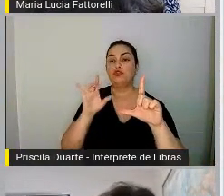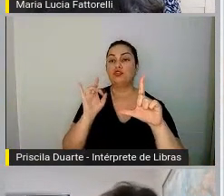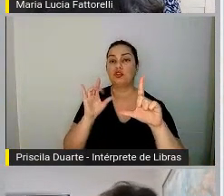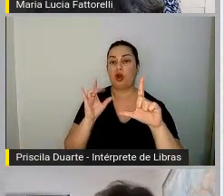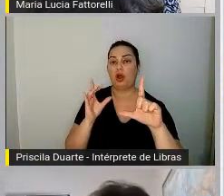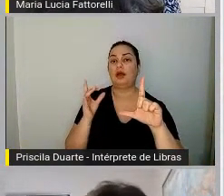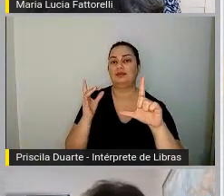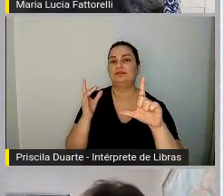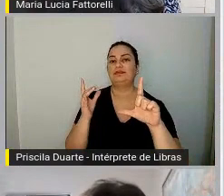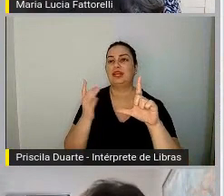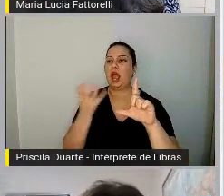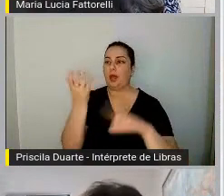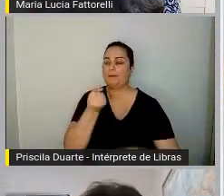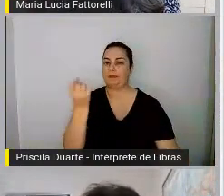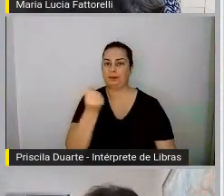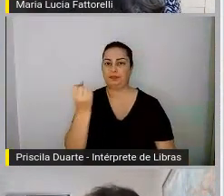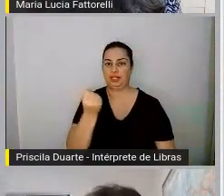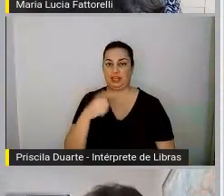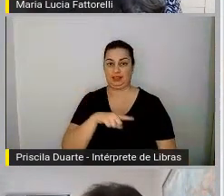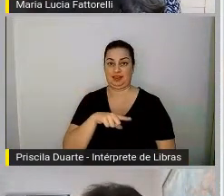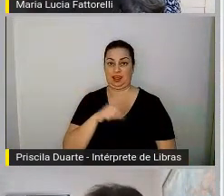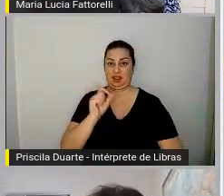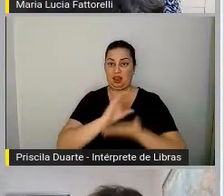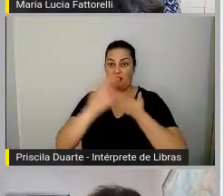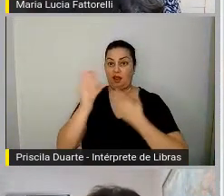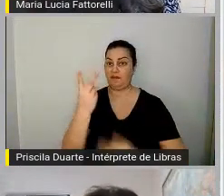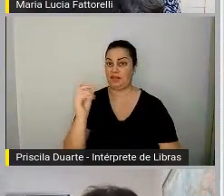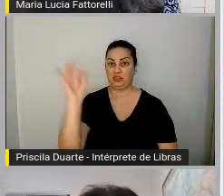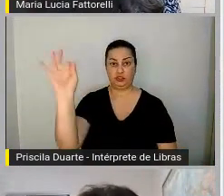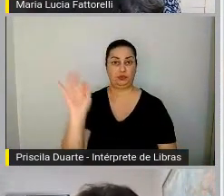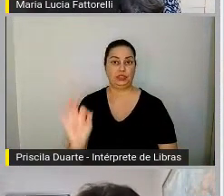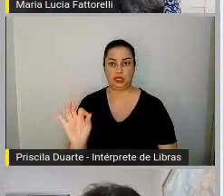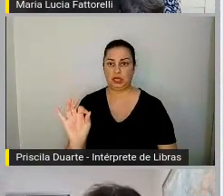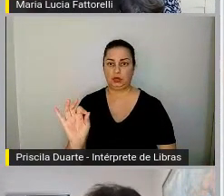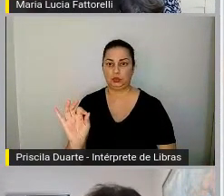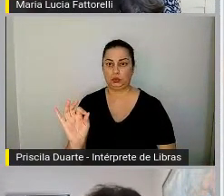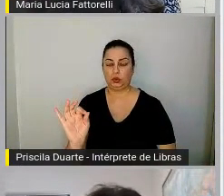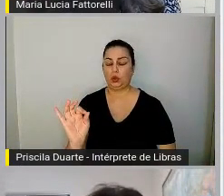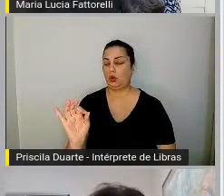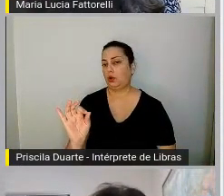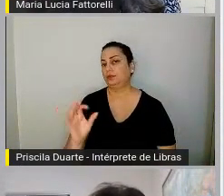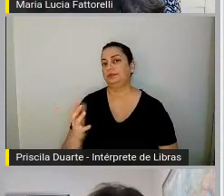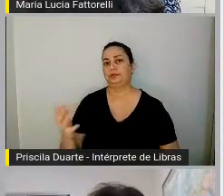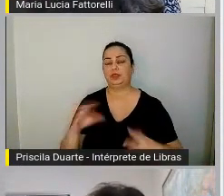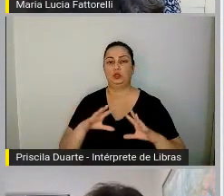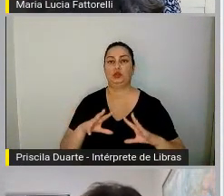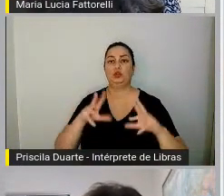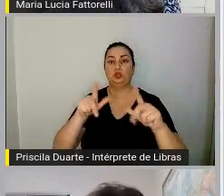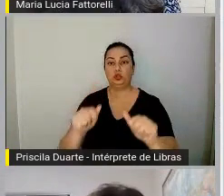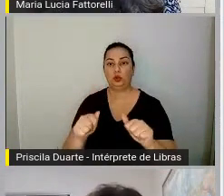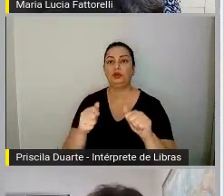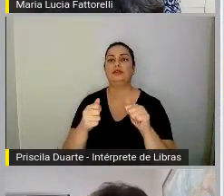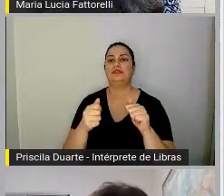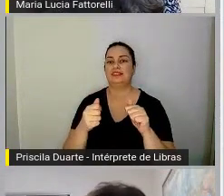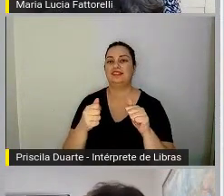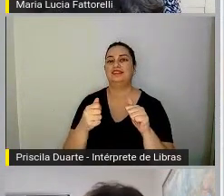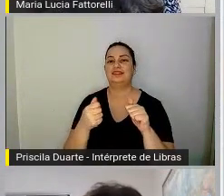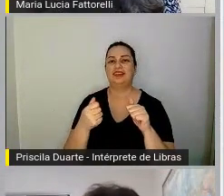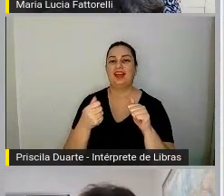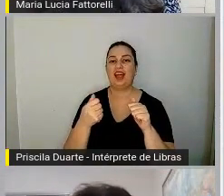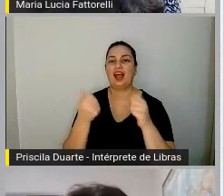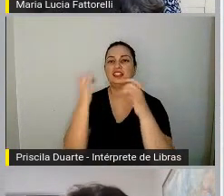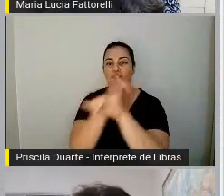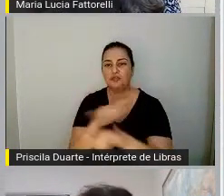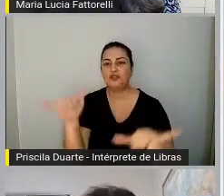né, 20%. Ou seja, então isso aí desmonta completamente todas as ideias da grande mídia, dizendo que o problema do